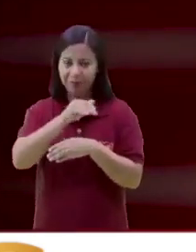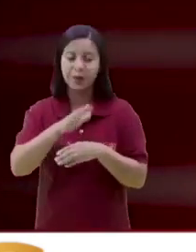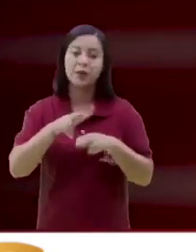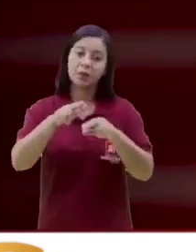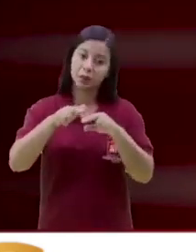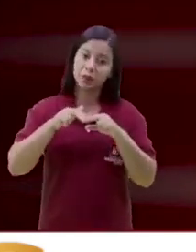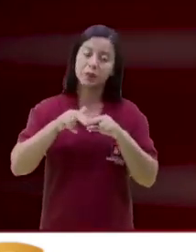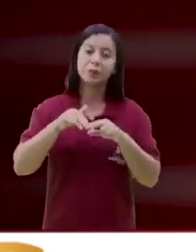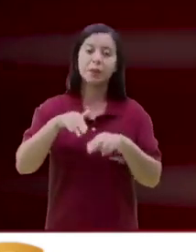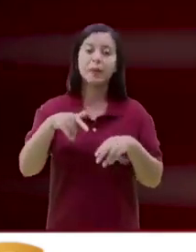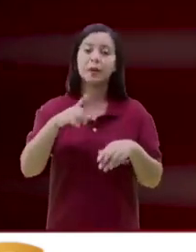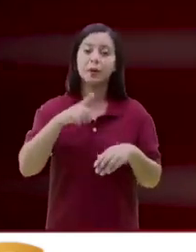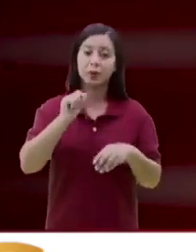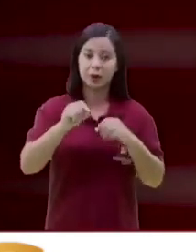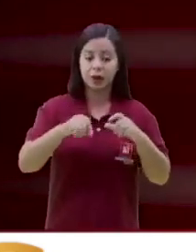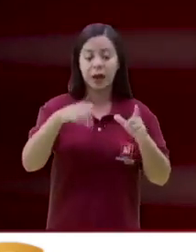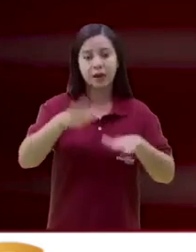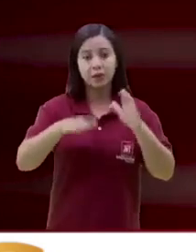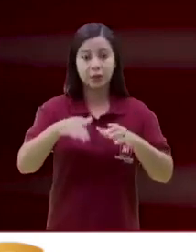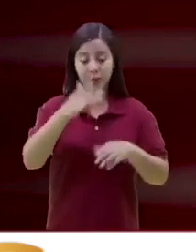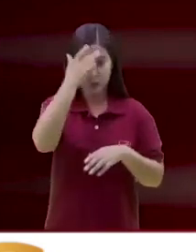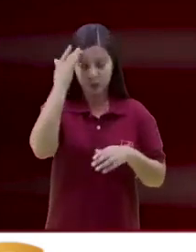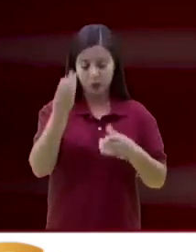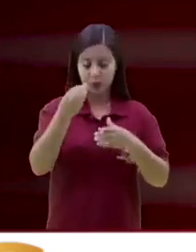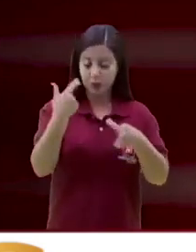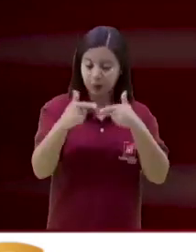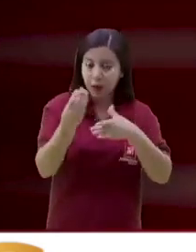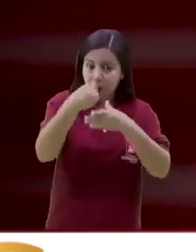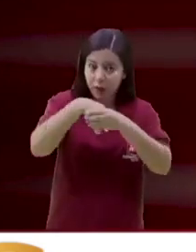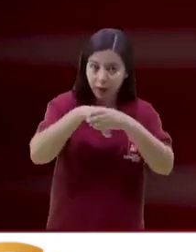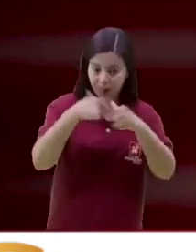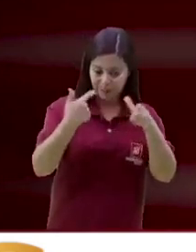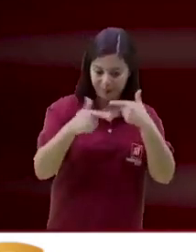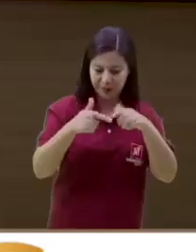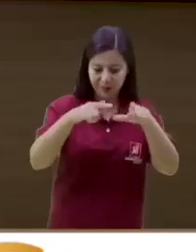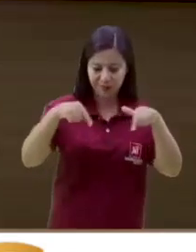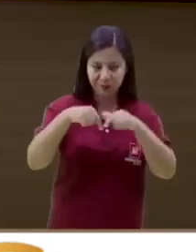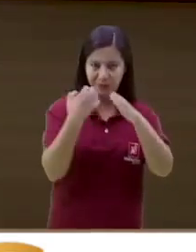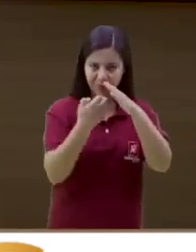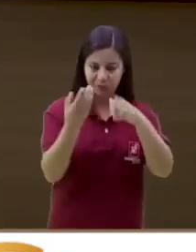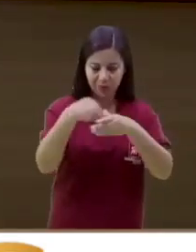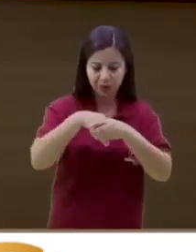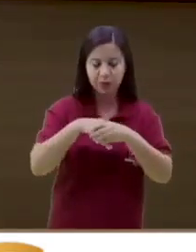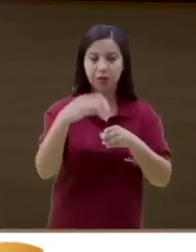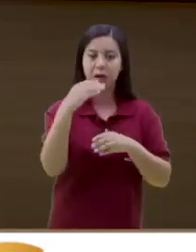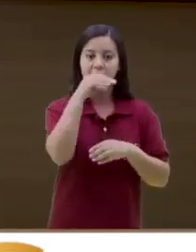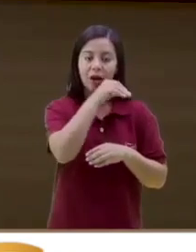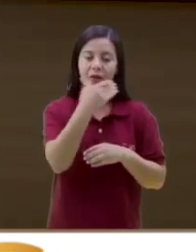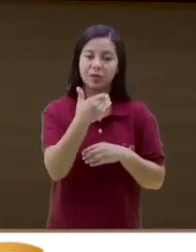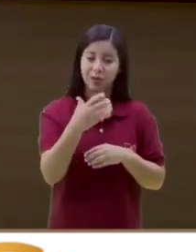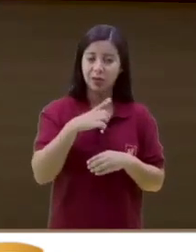que é a maior incidência de não ter carga solar dentro do ambiente interno. Bom, a